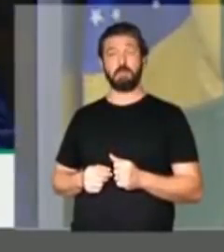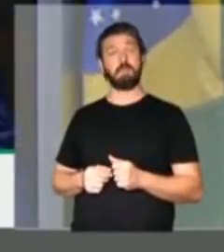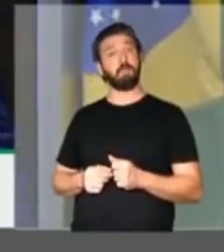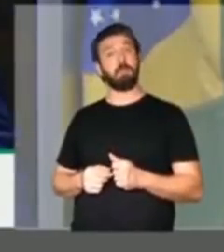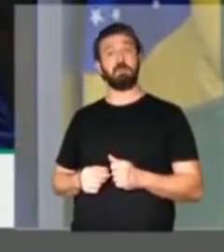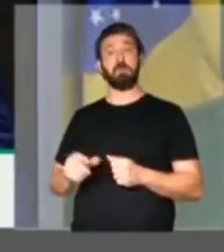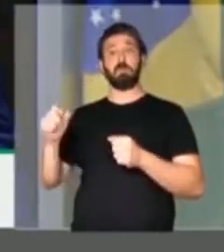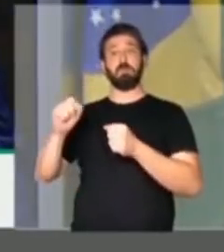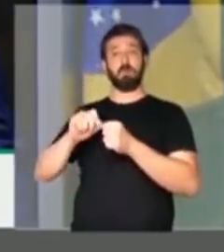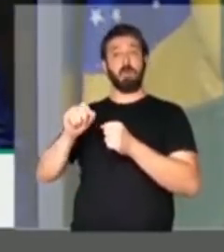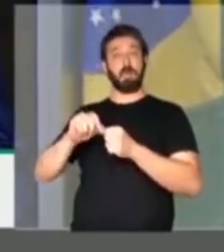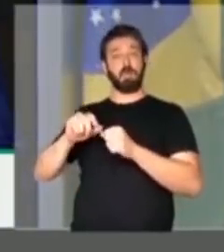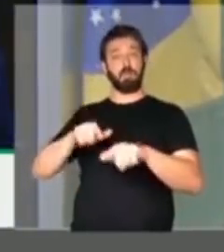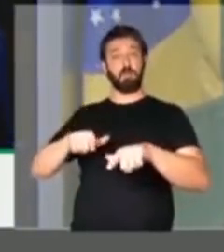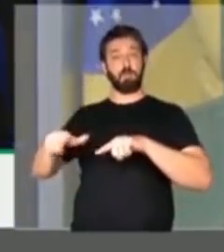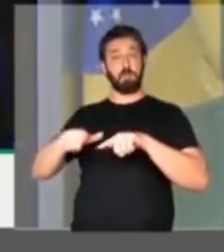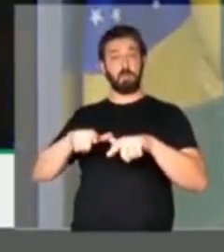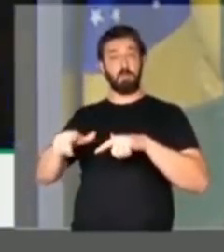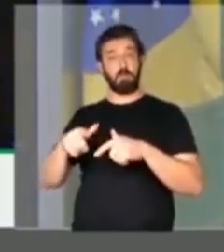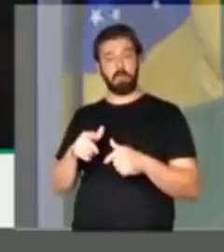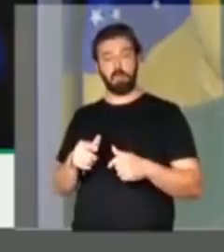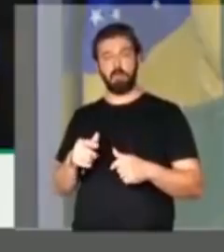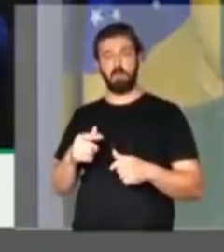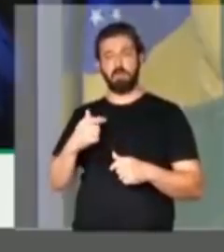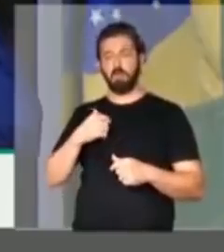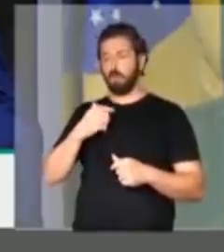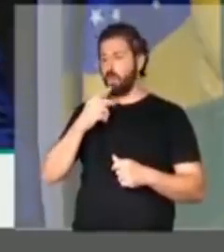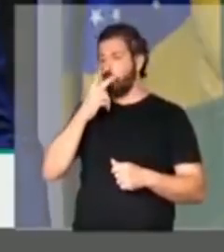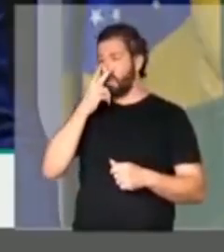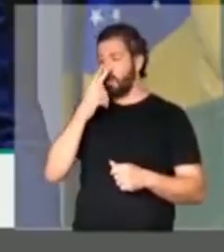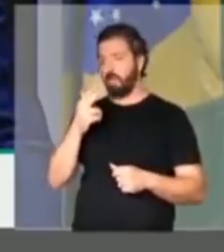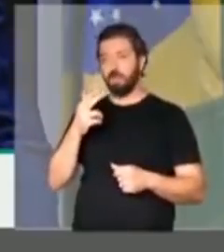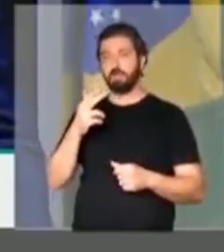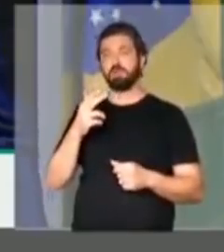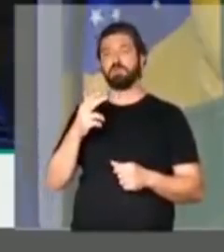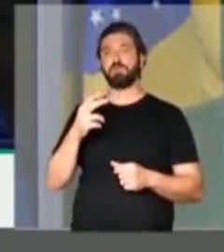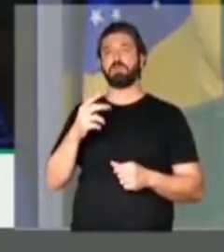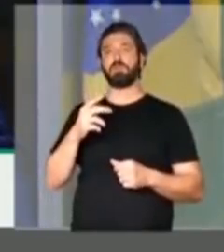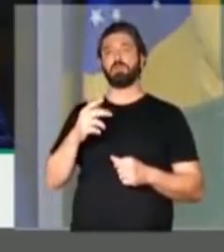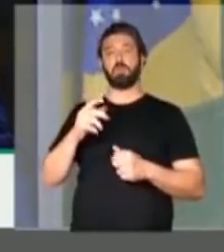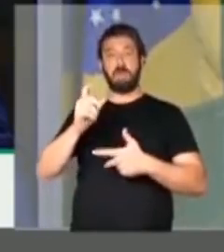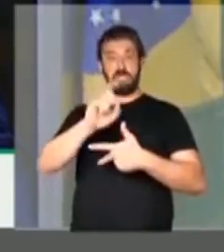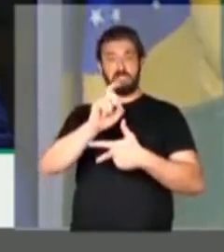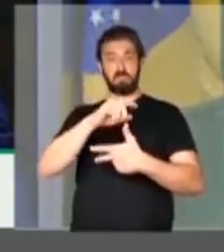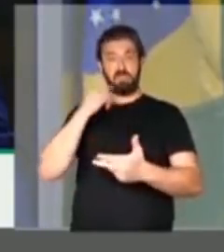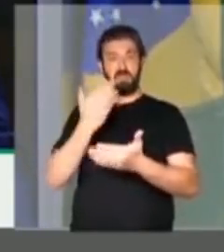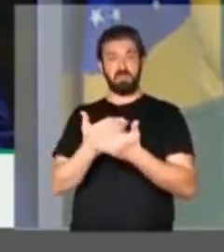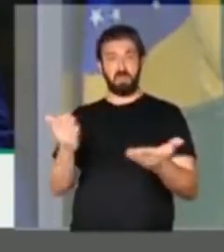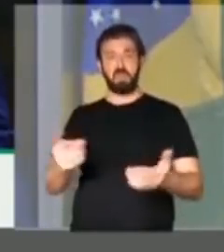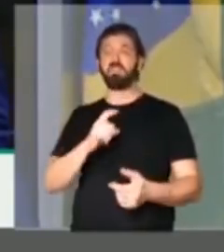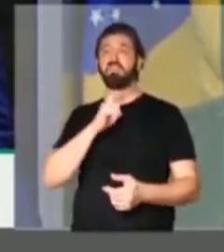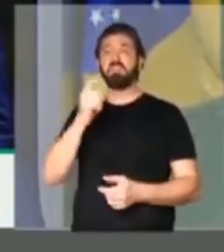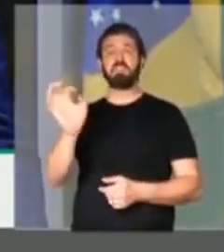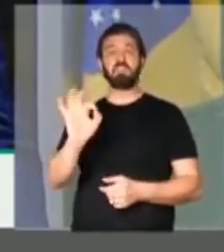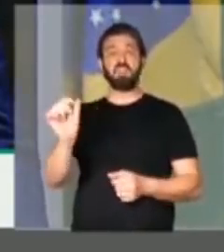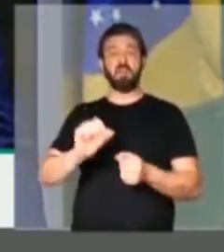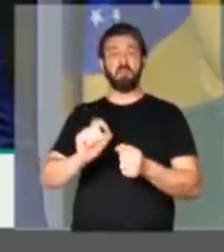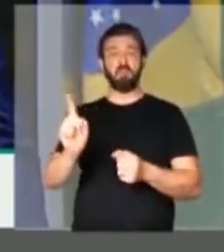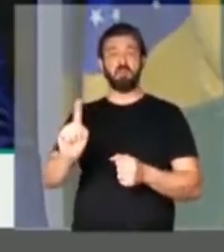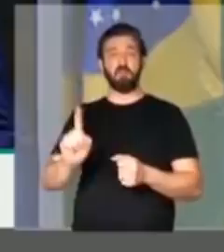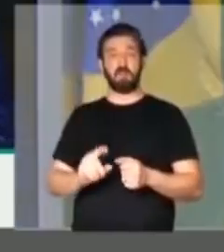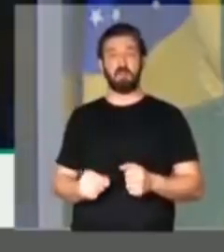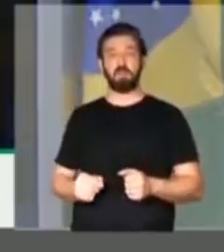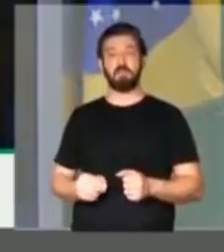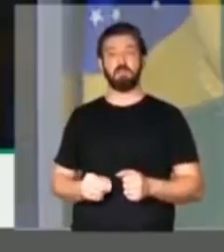um trabalho que acredito que nenhum chefe de executivo fez até hoje. Está tratando